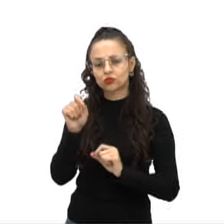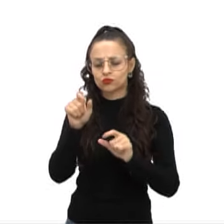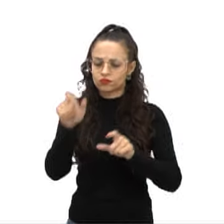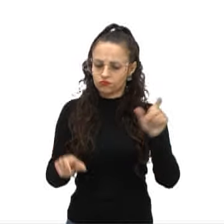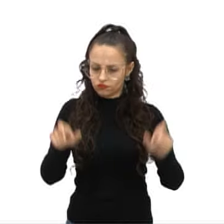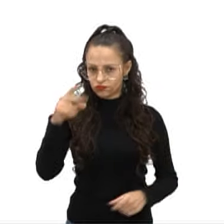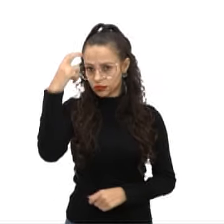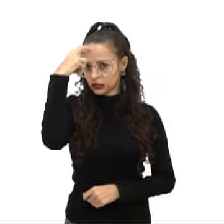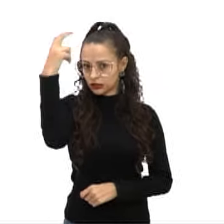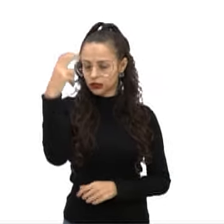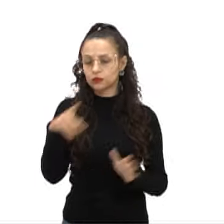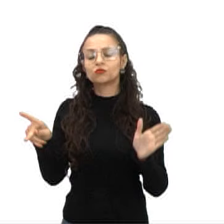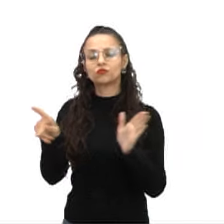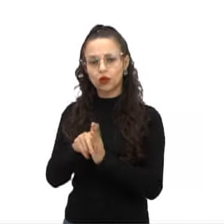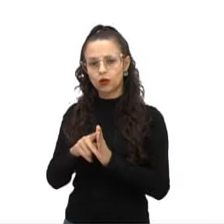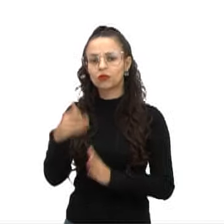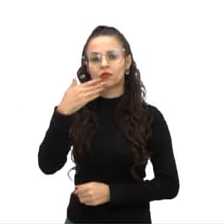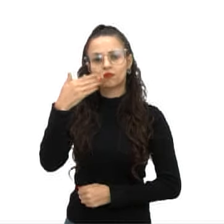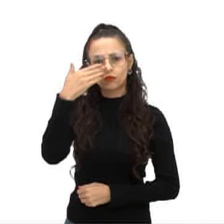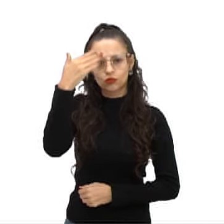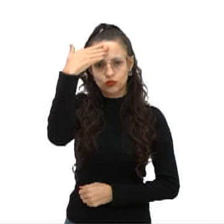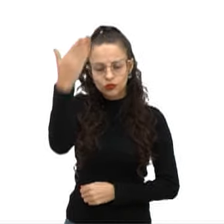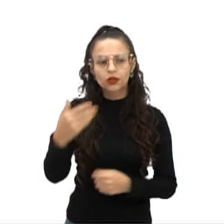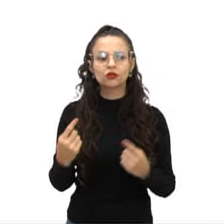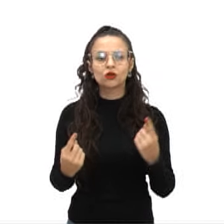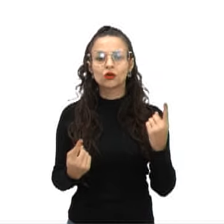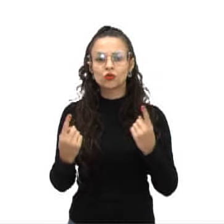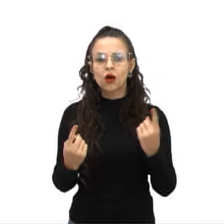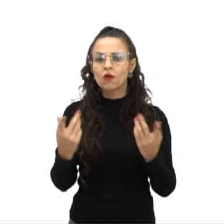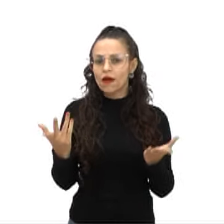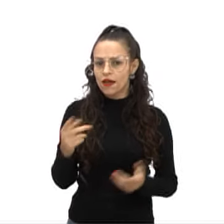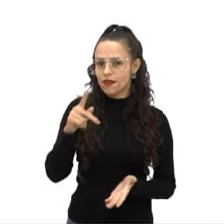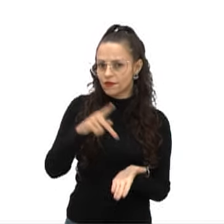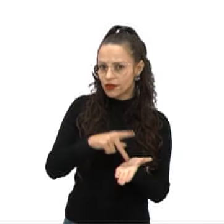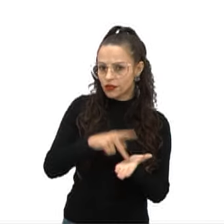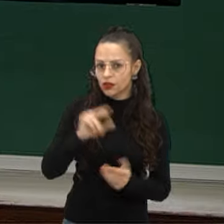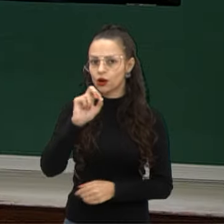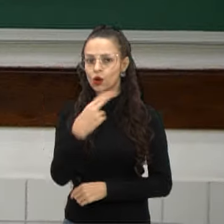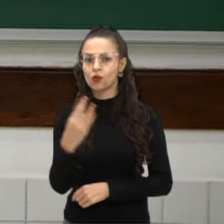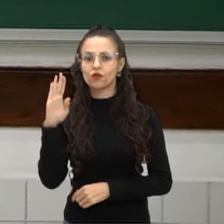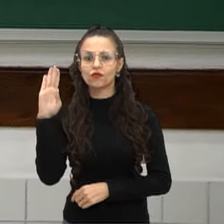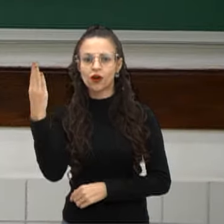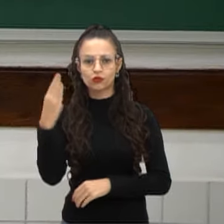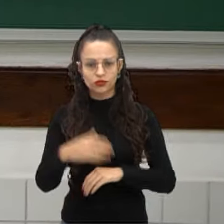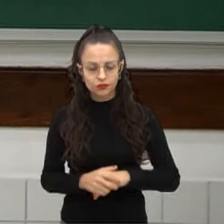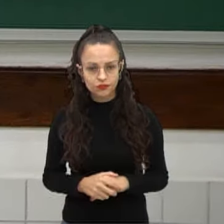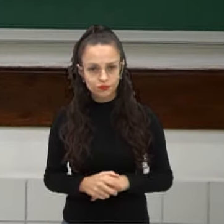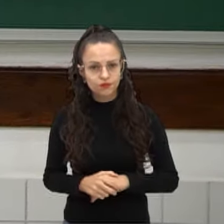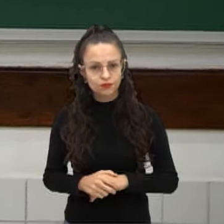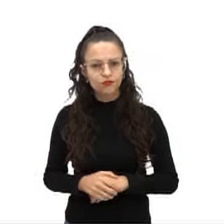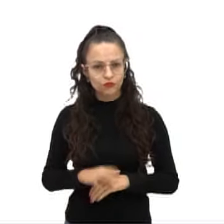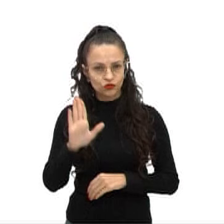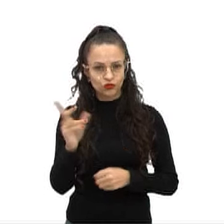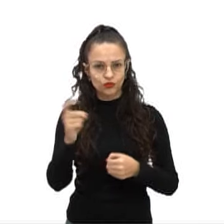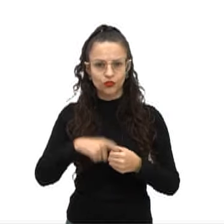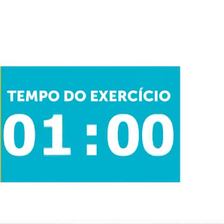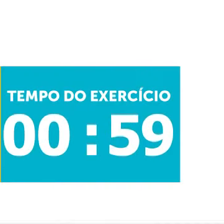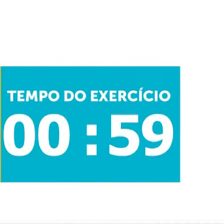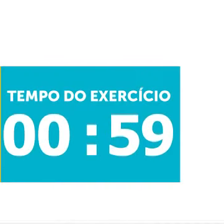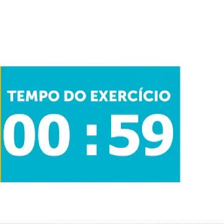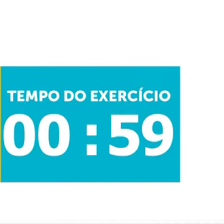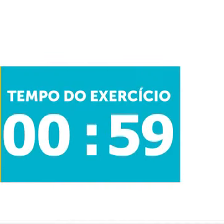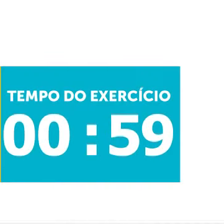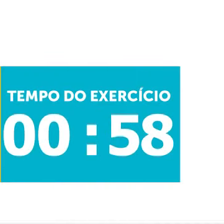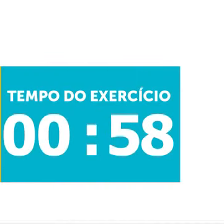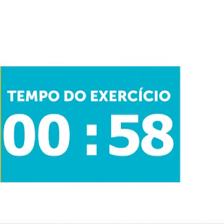intelectuais muçulmanos. Isso é uma alternativa verdadeira ou falsa? Facinho, a gente já volta aí, pessoal.